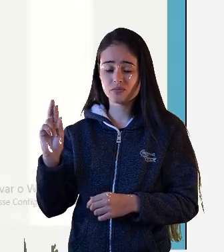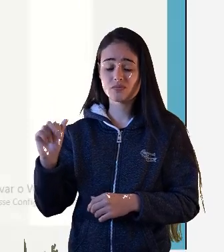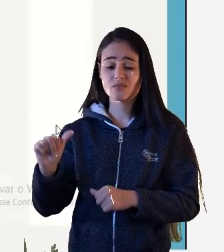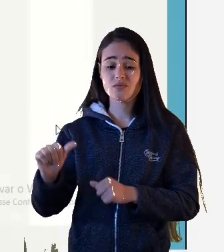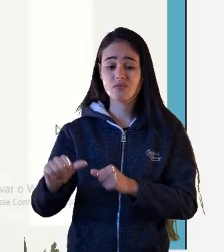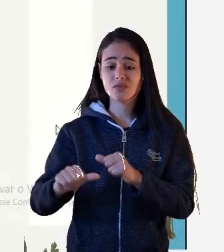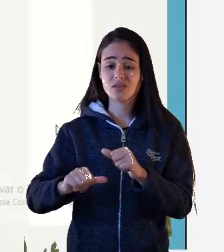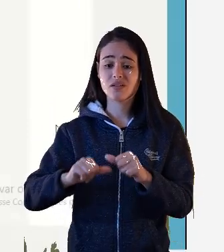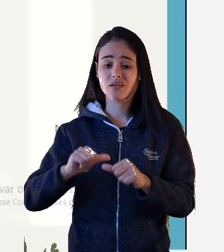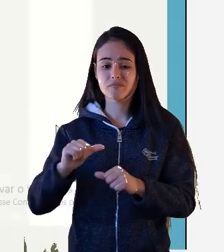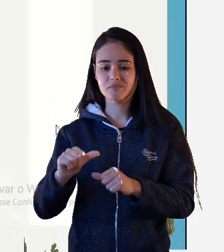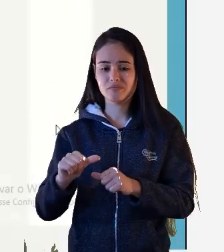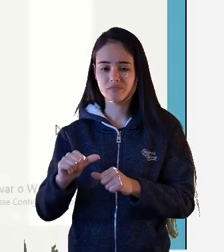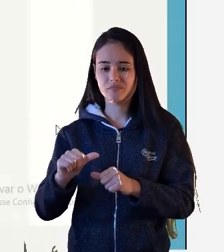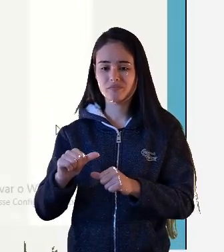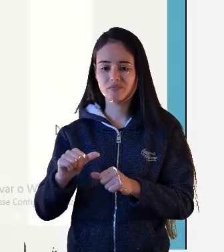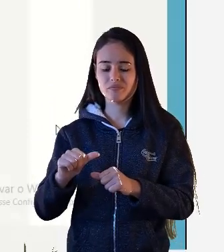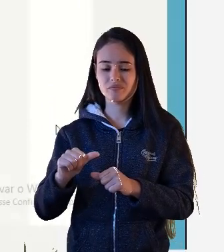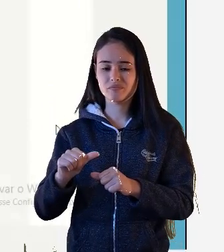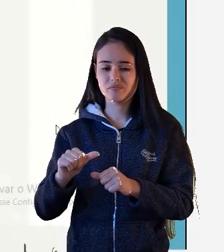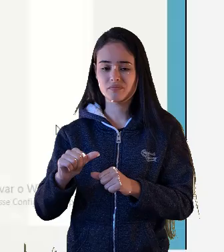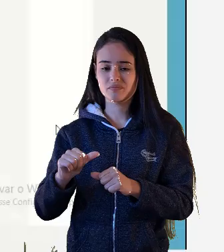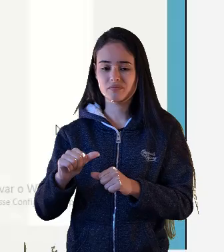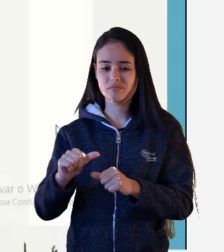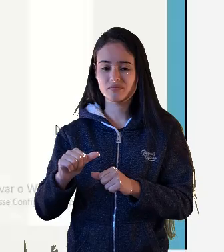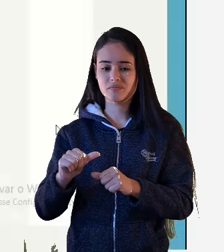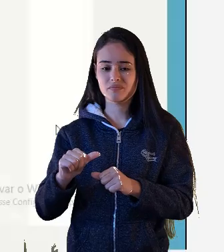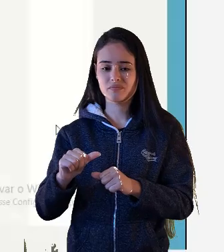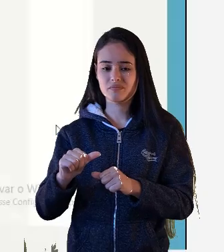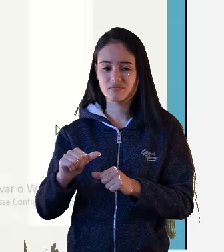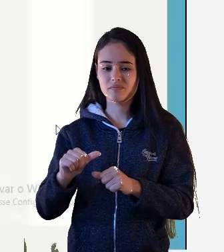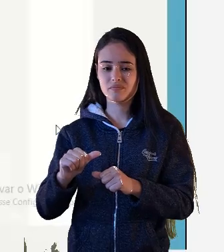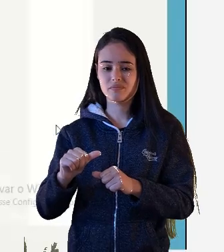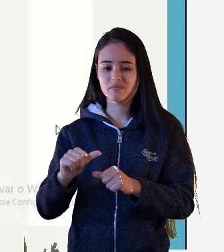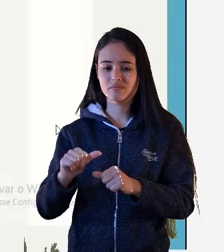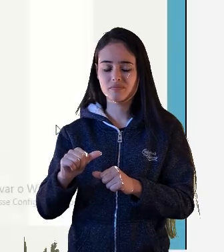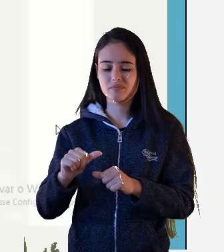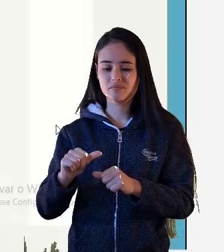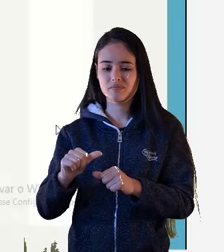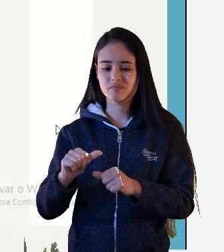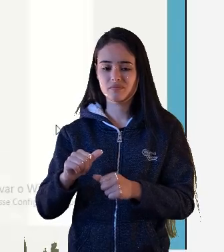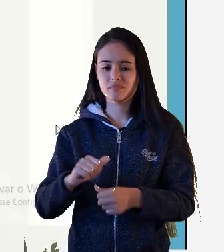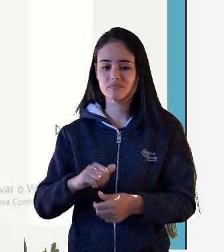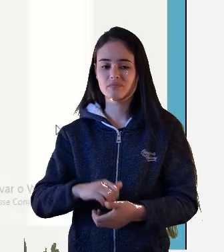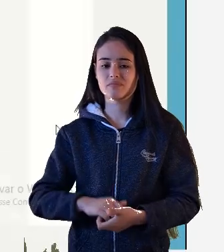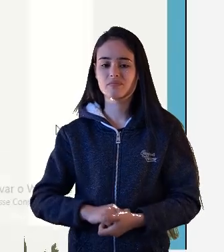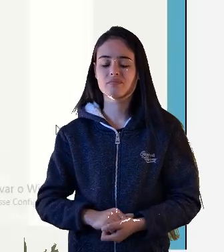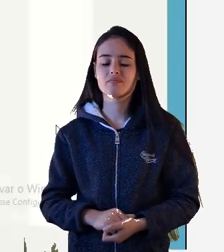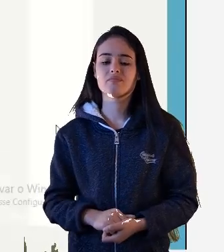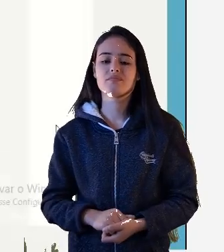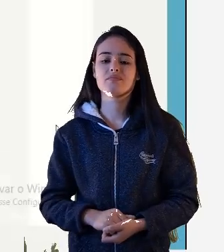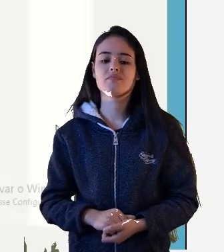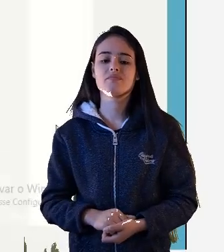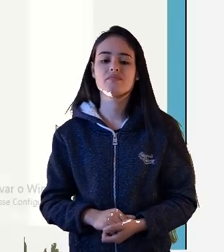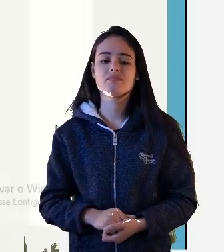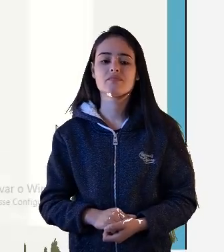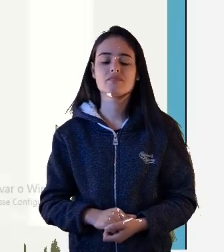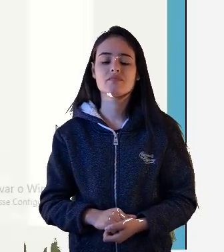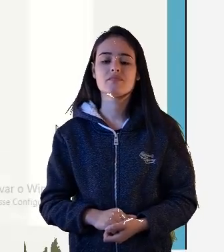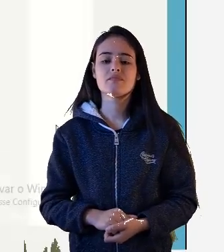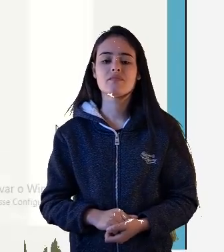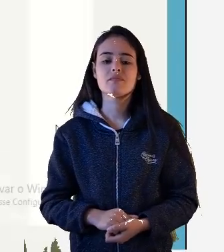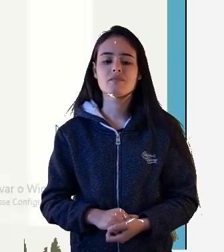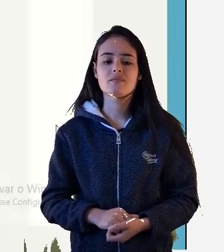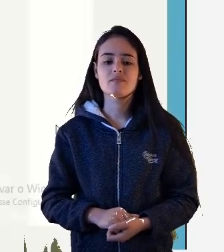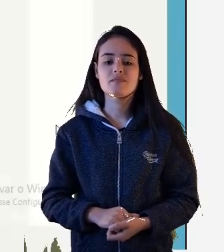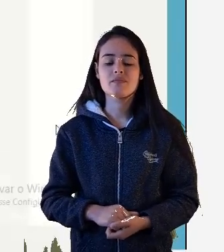igrejas evangélicas, né? Vários, eu falei daquela hora do jazz, né? Do soul e tal, saem muito de lá também. E aqui também é